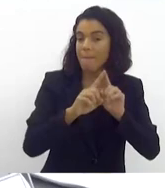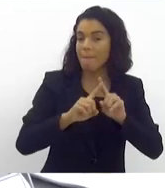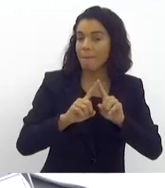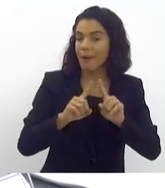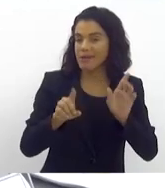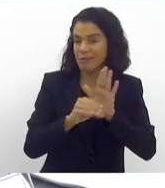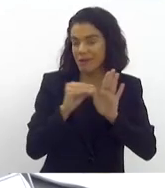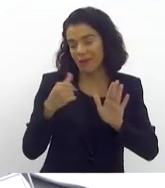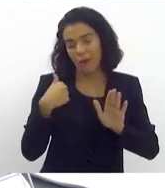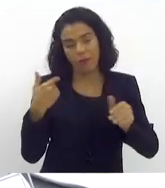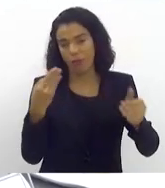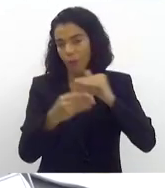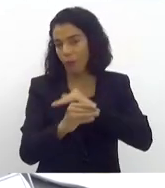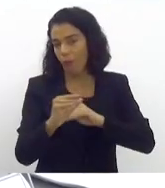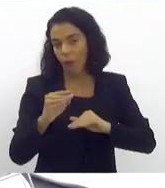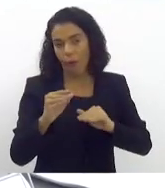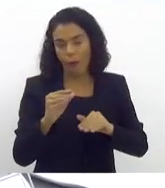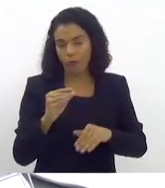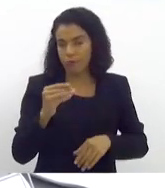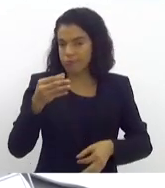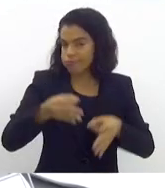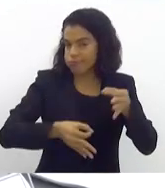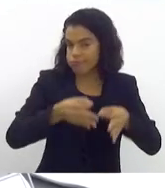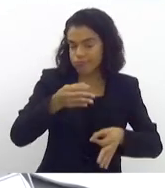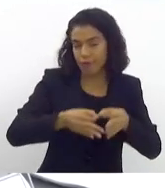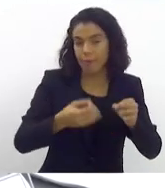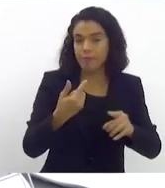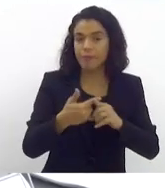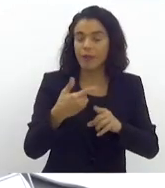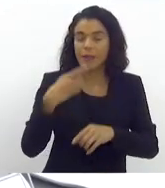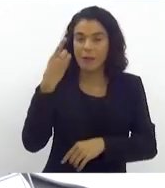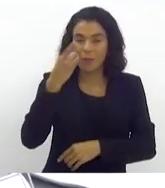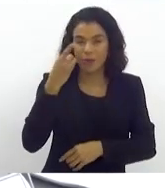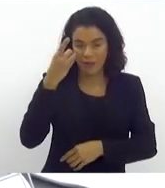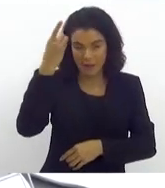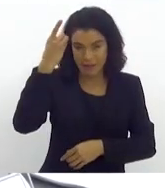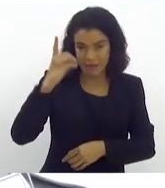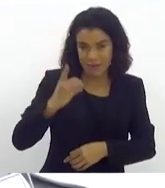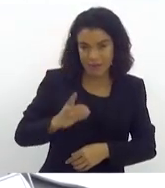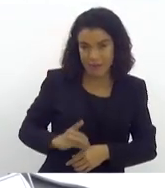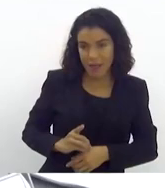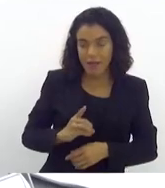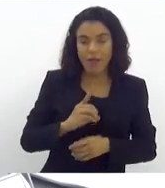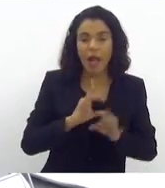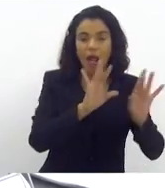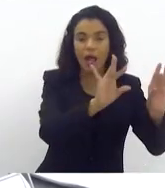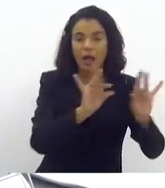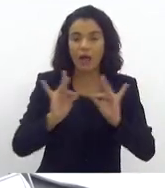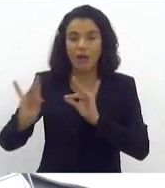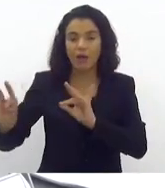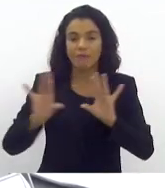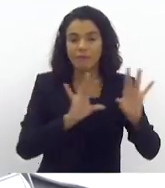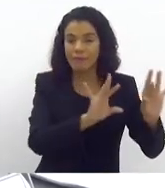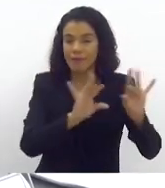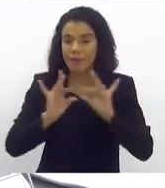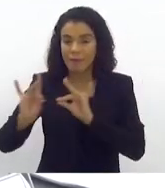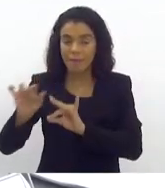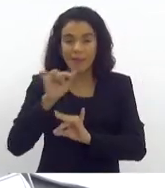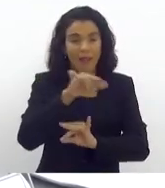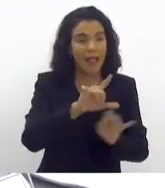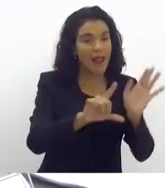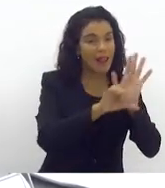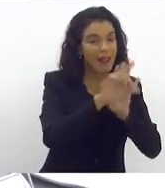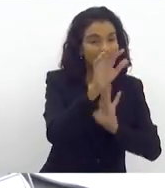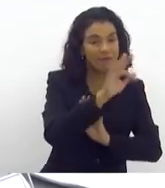pela inconstitucionalidade, porque a deputada Dani Balbi, ela faz um copia e cola da lei federal e